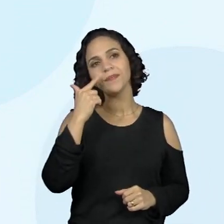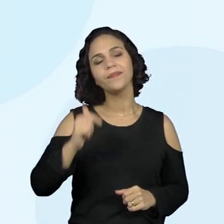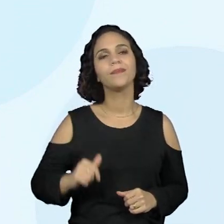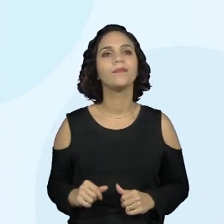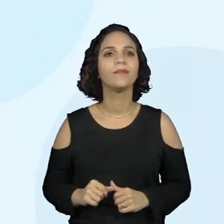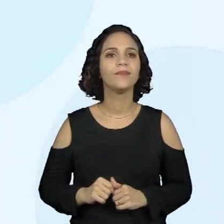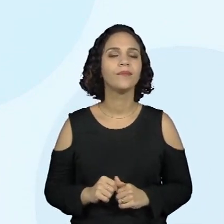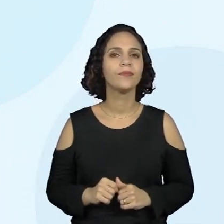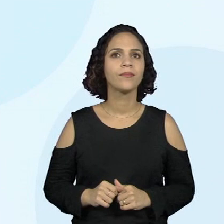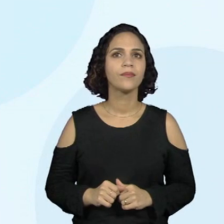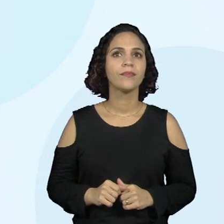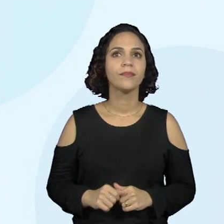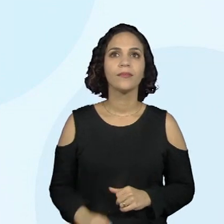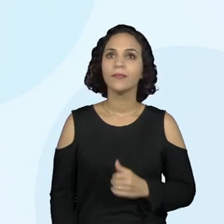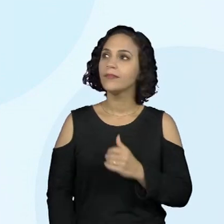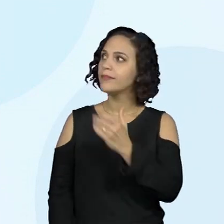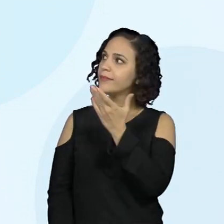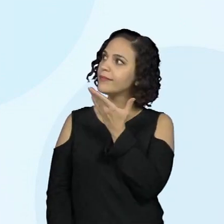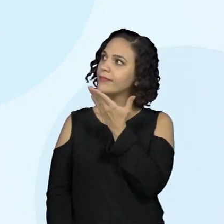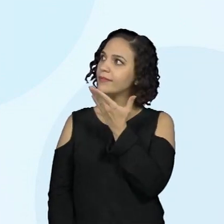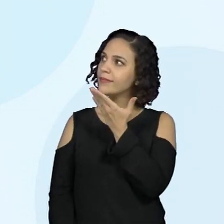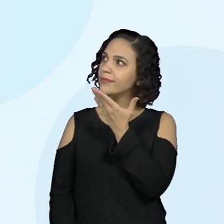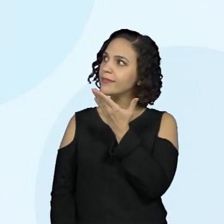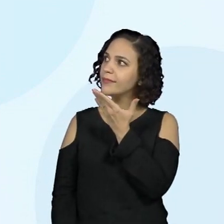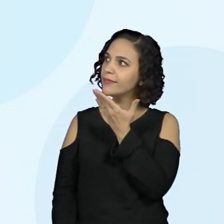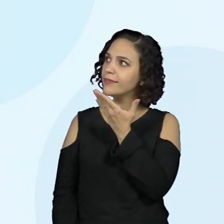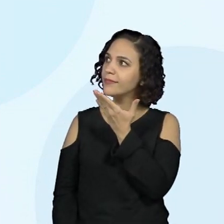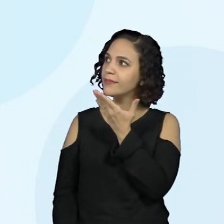vamos verificar na tela.